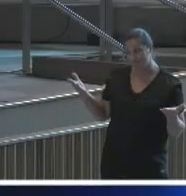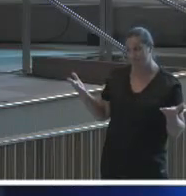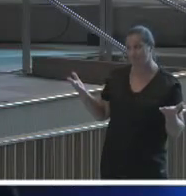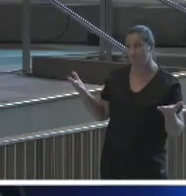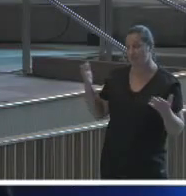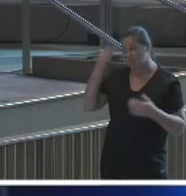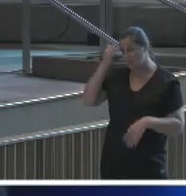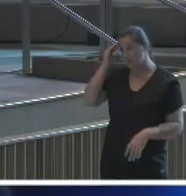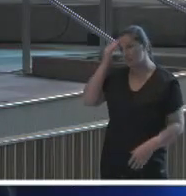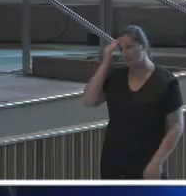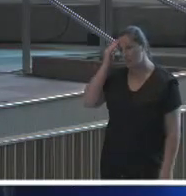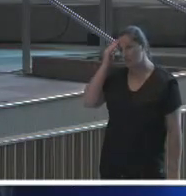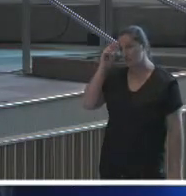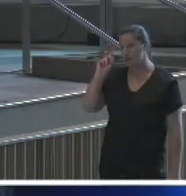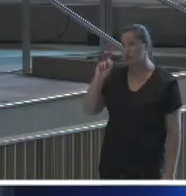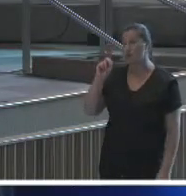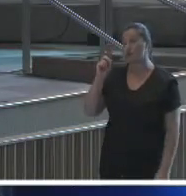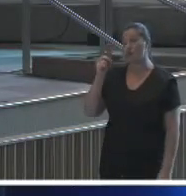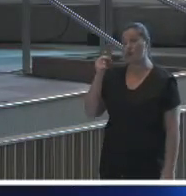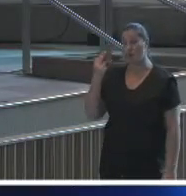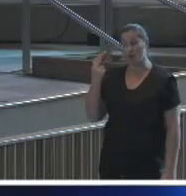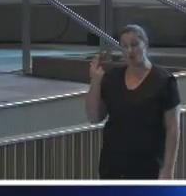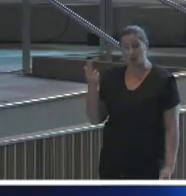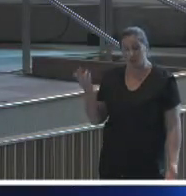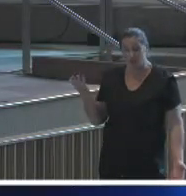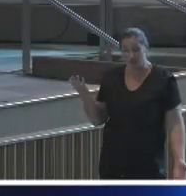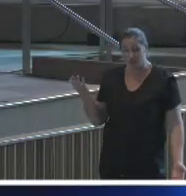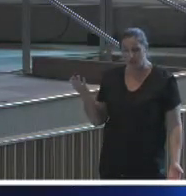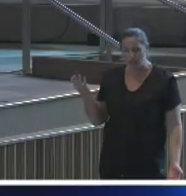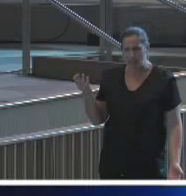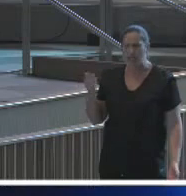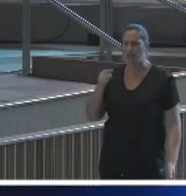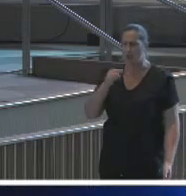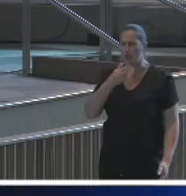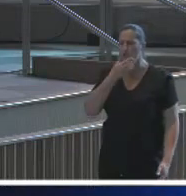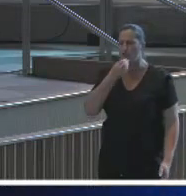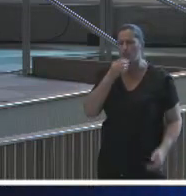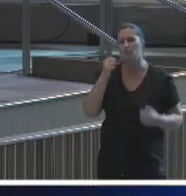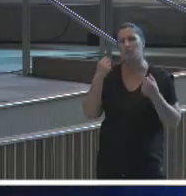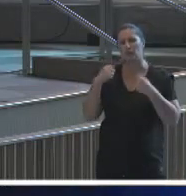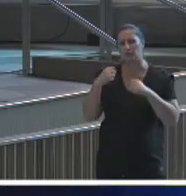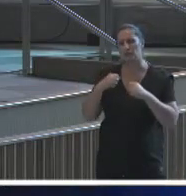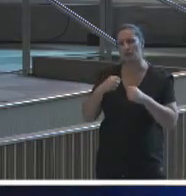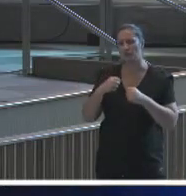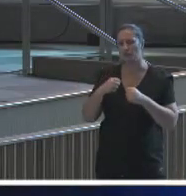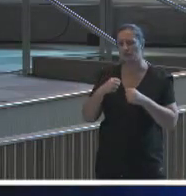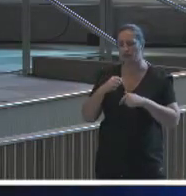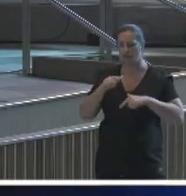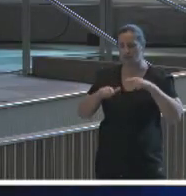coisas enterradas. E naquele caso ele precisava entregar o seu emprego.